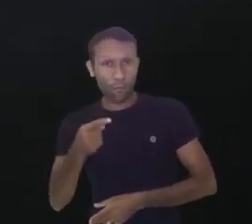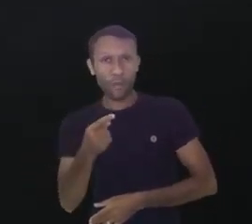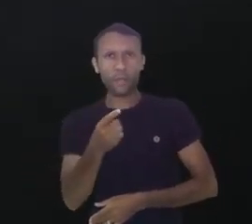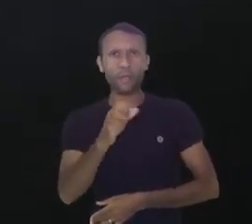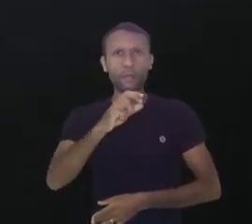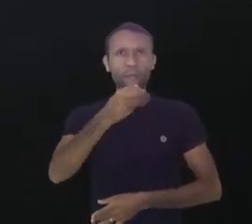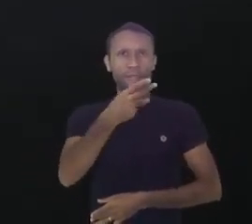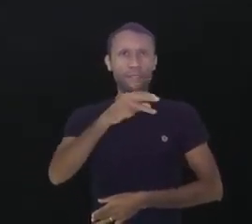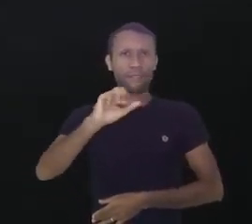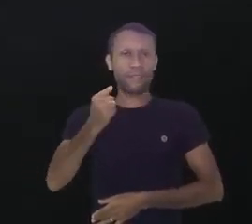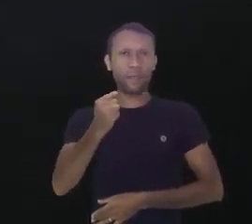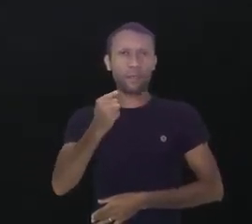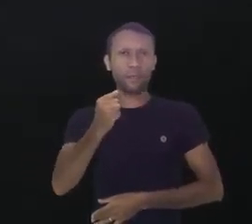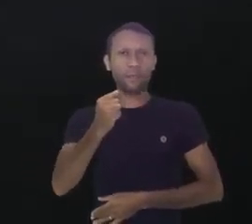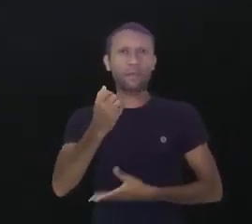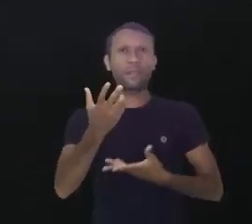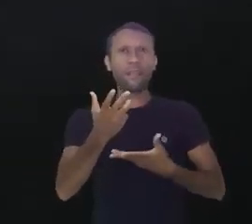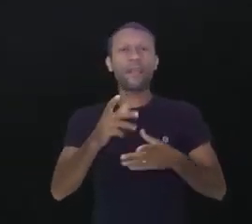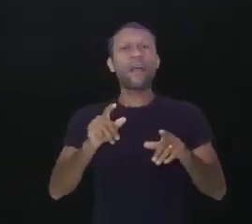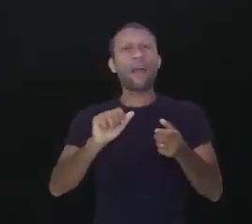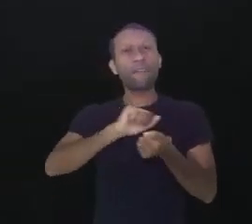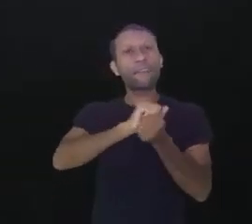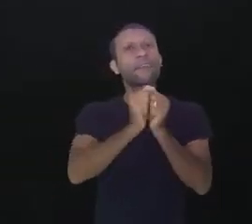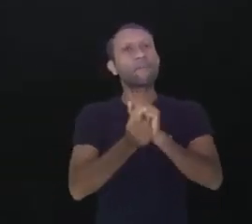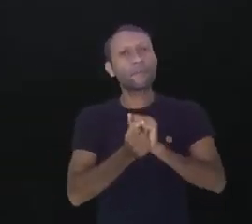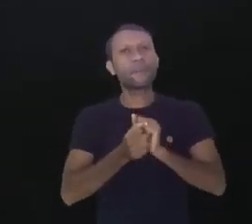361,38 vai se transformar em